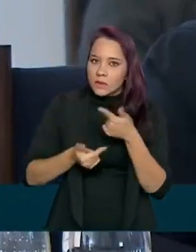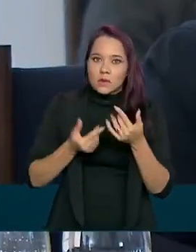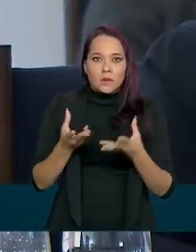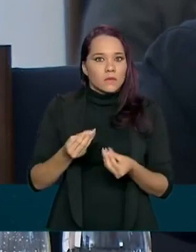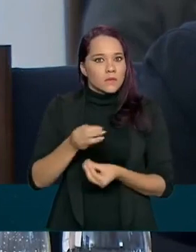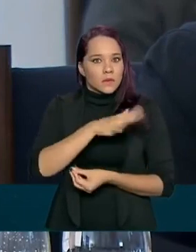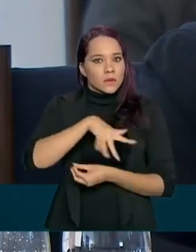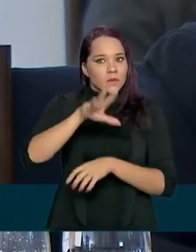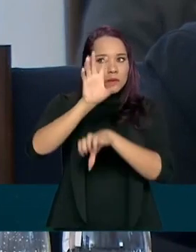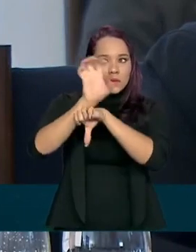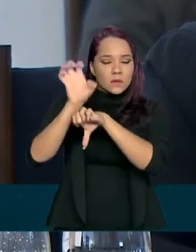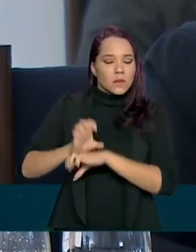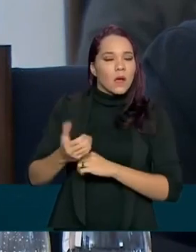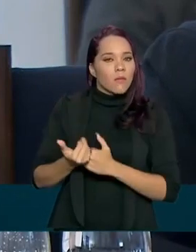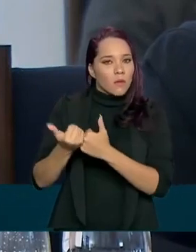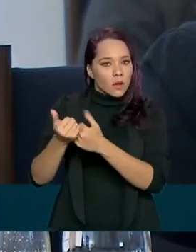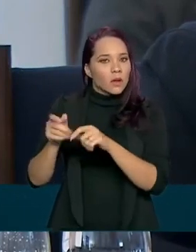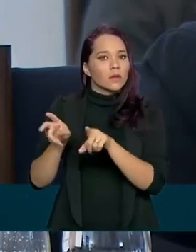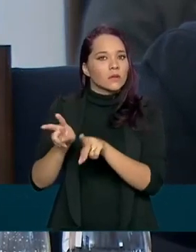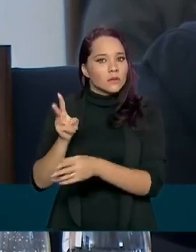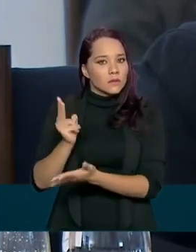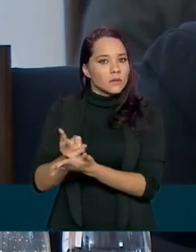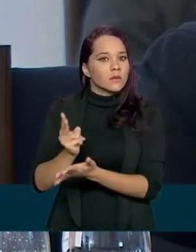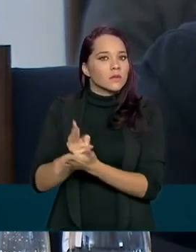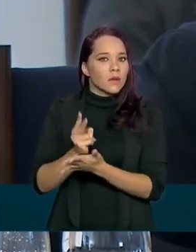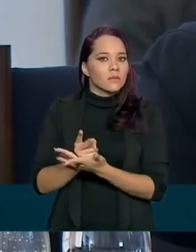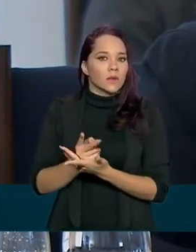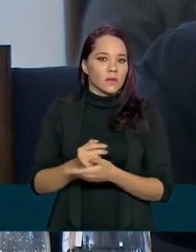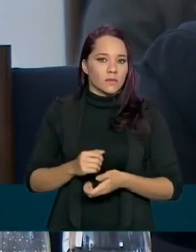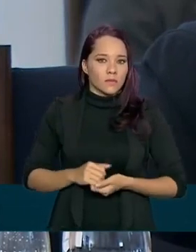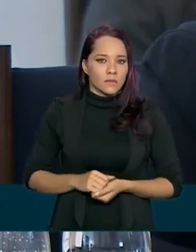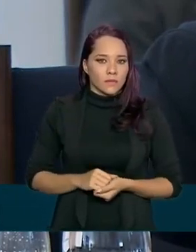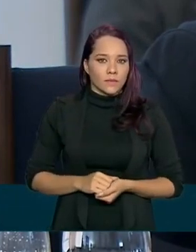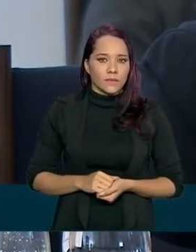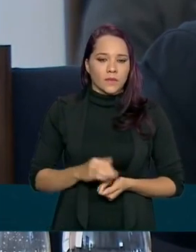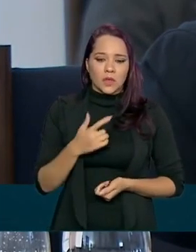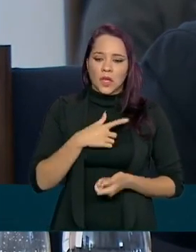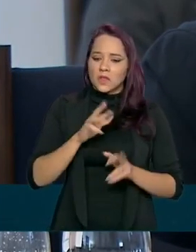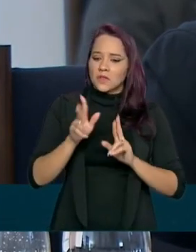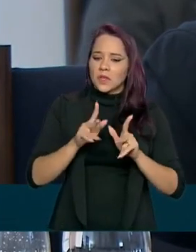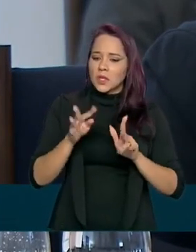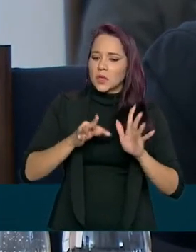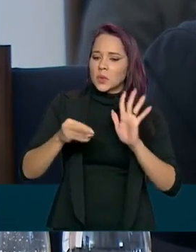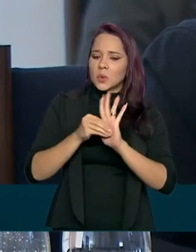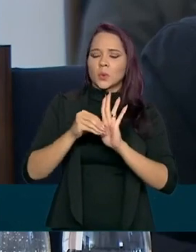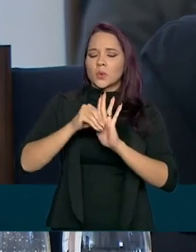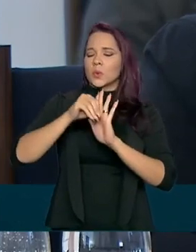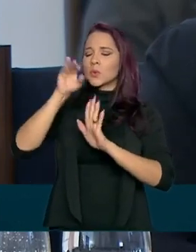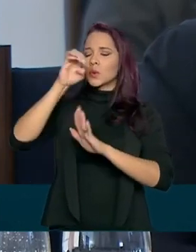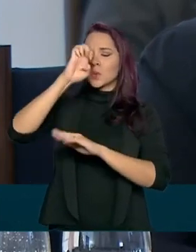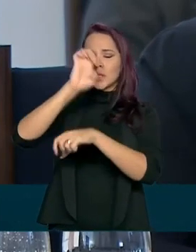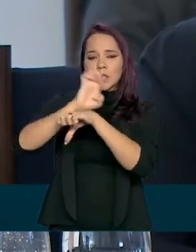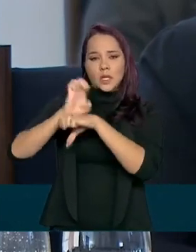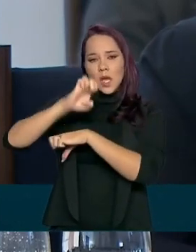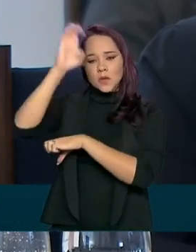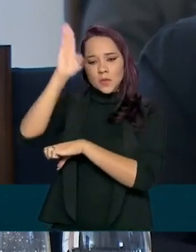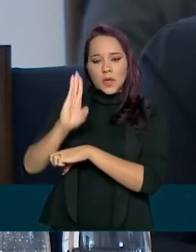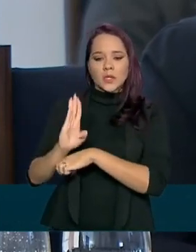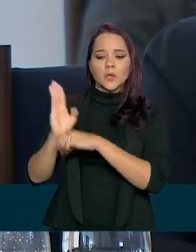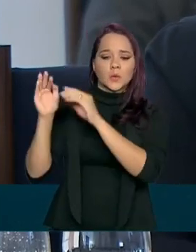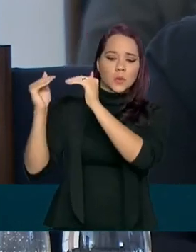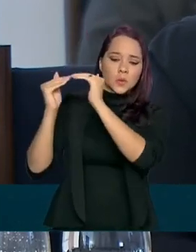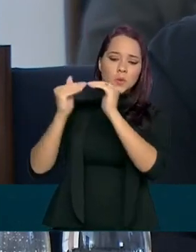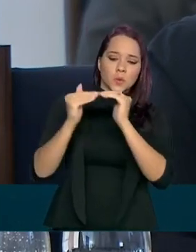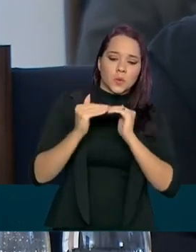também nesse nível dos estados apoiando sem nenhuma diferenciação é todos os estados da federação que precisarão